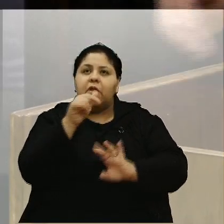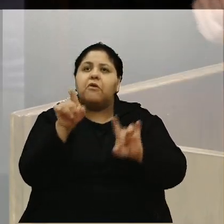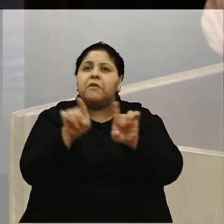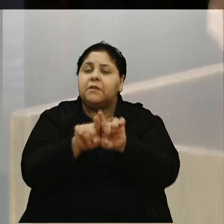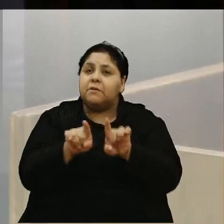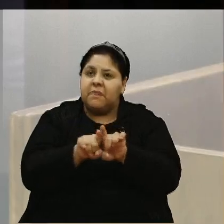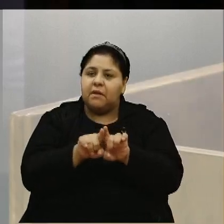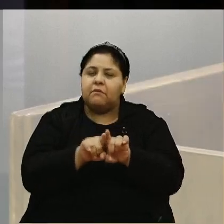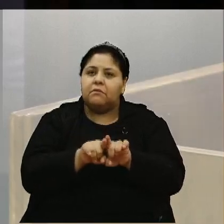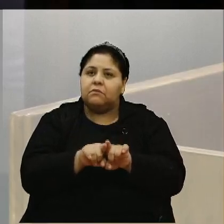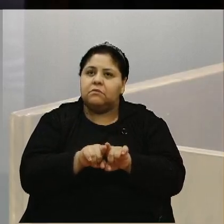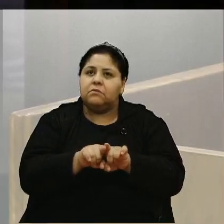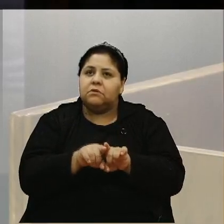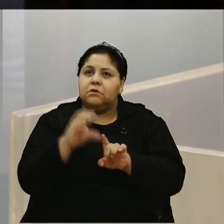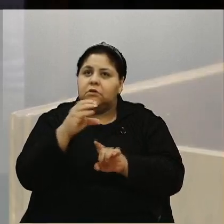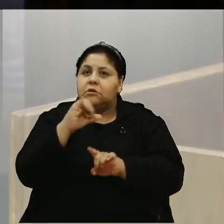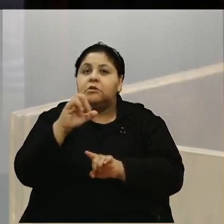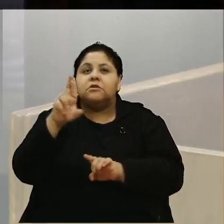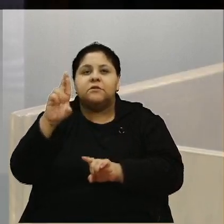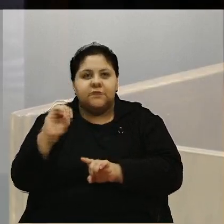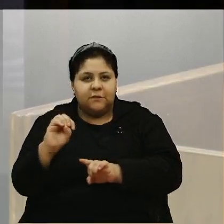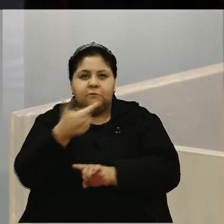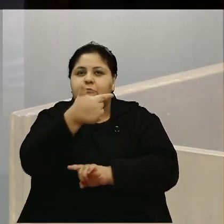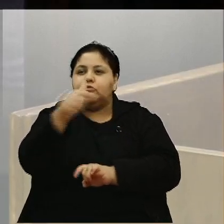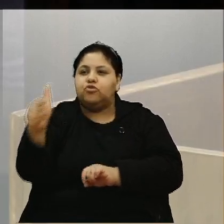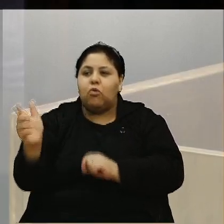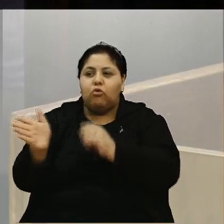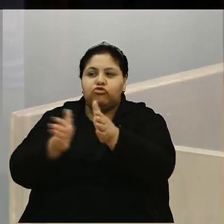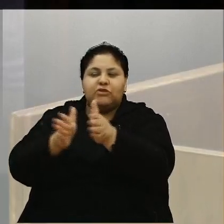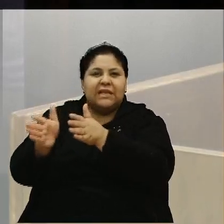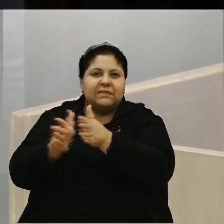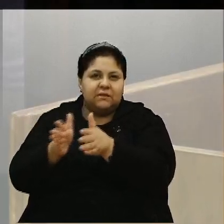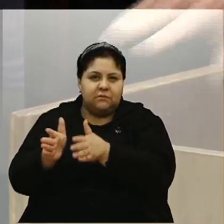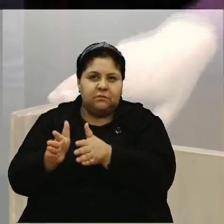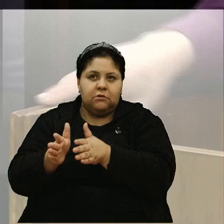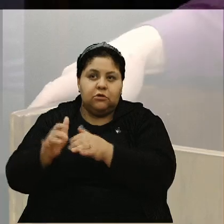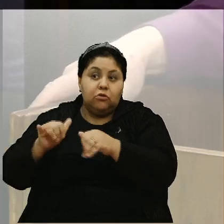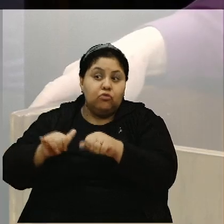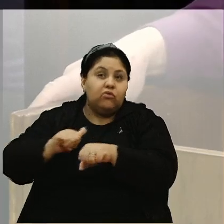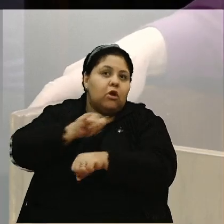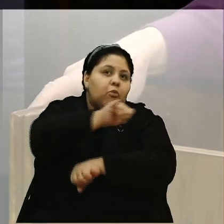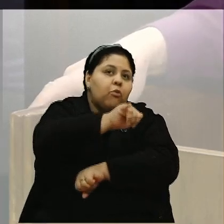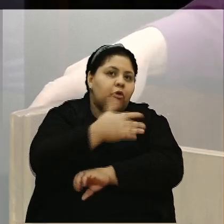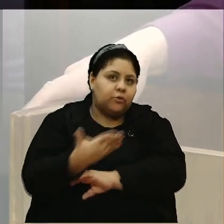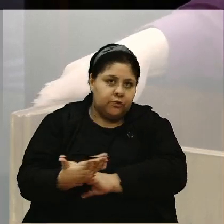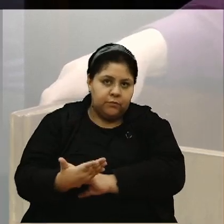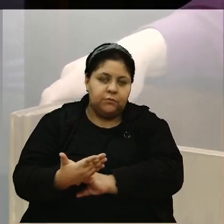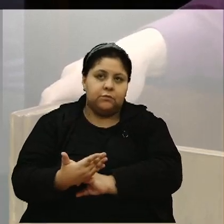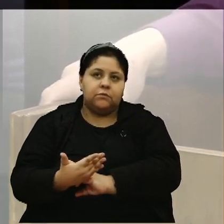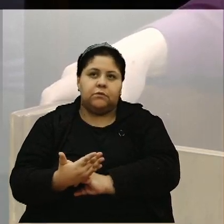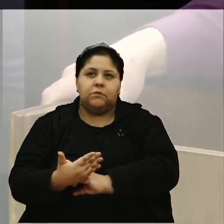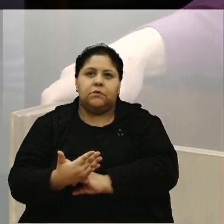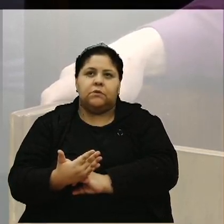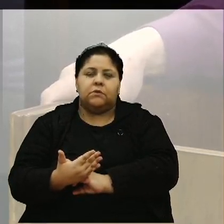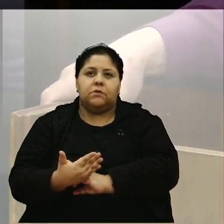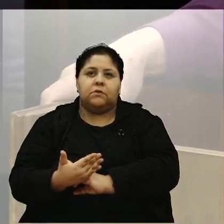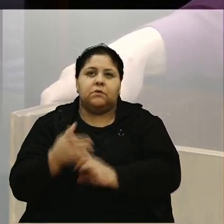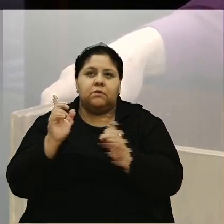Ciro, que de outros acessos do aeroporto, que a